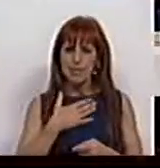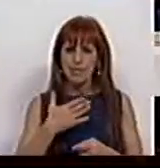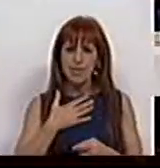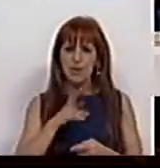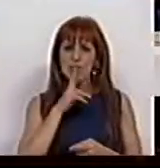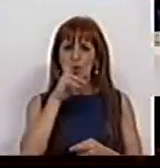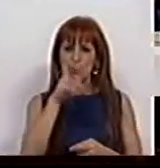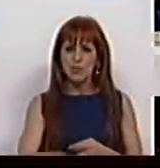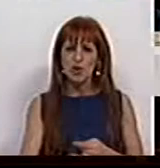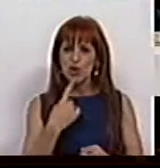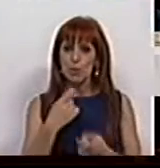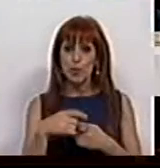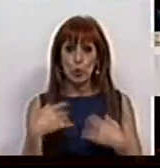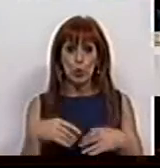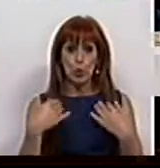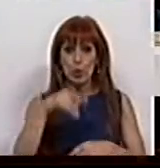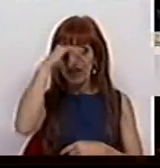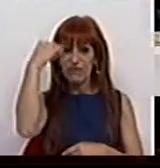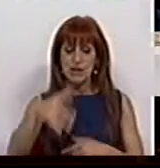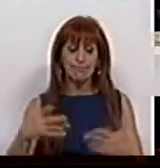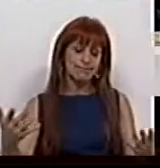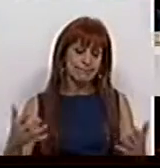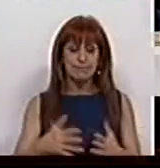queira responder a perguntas difíceis.